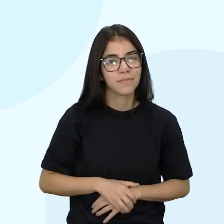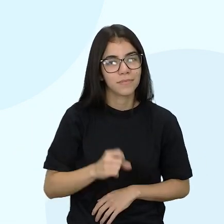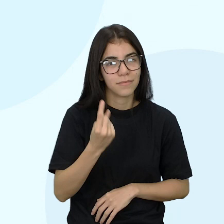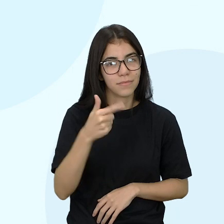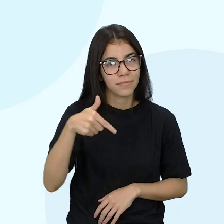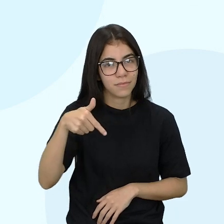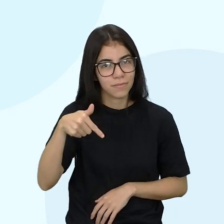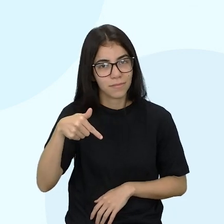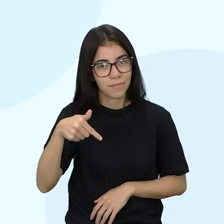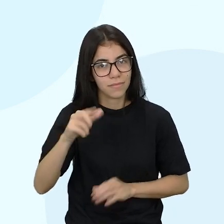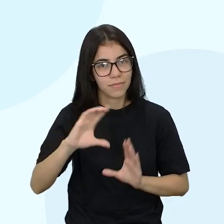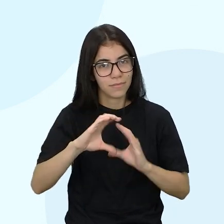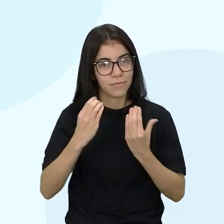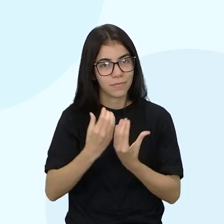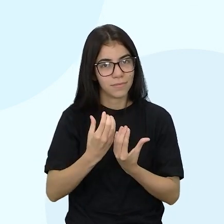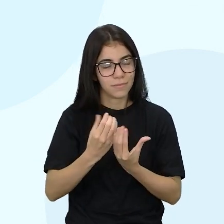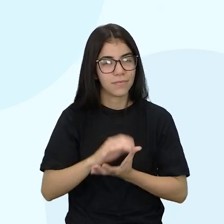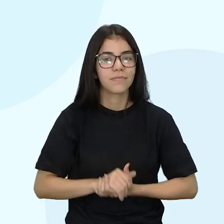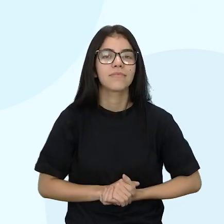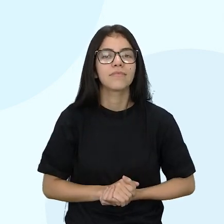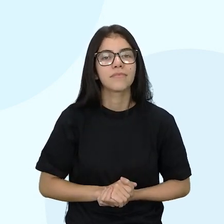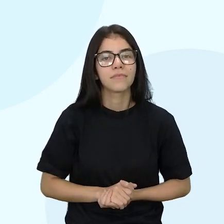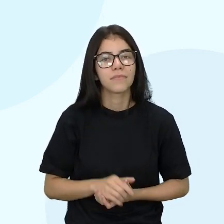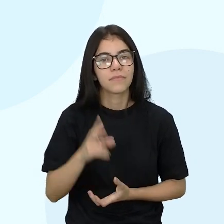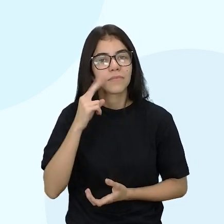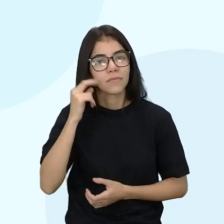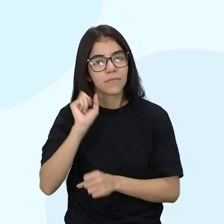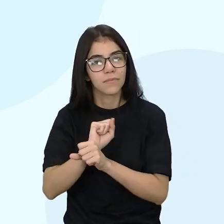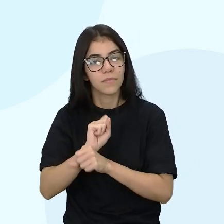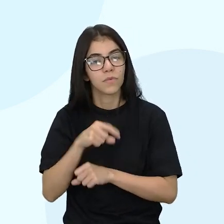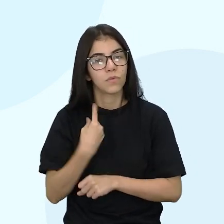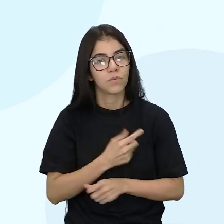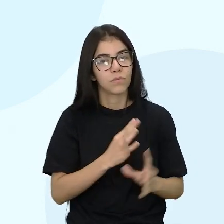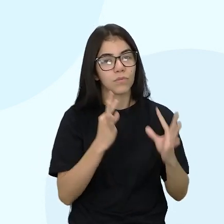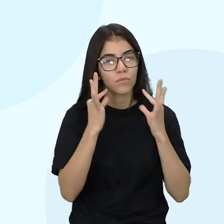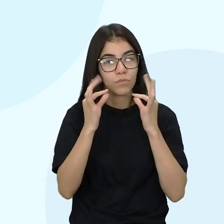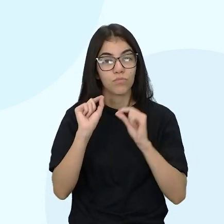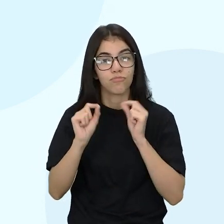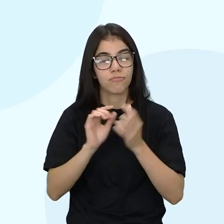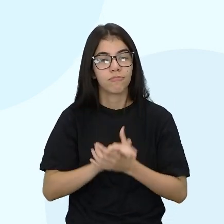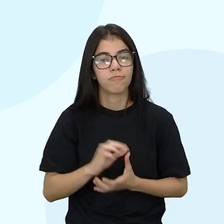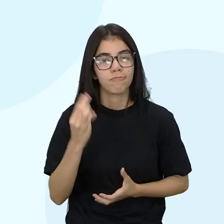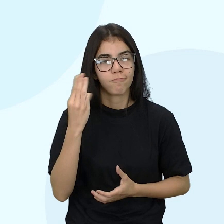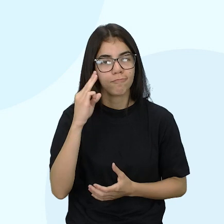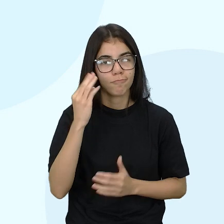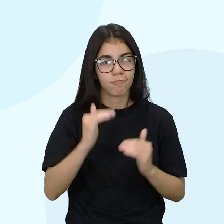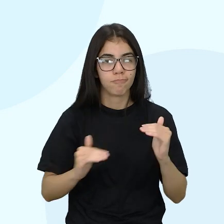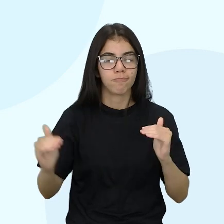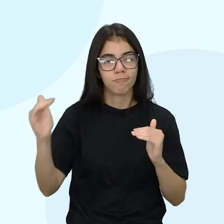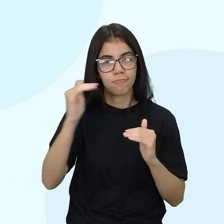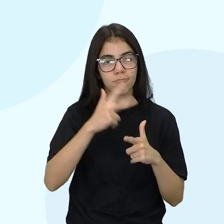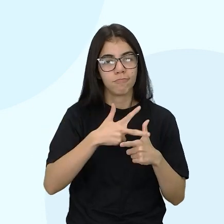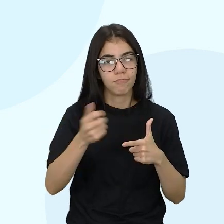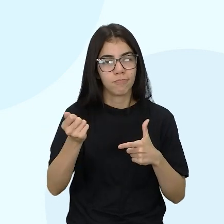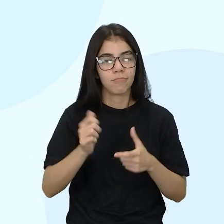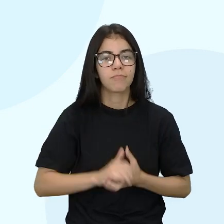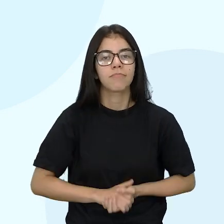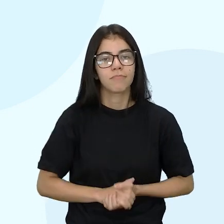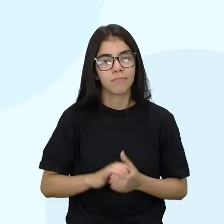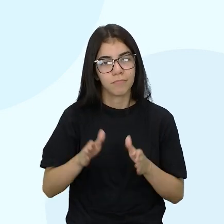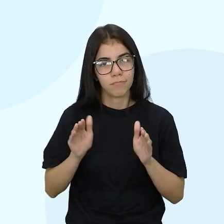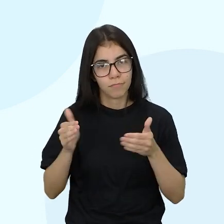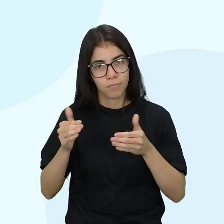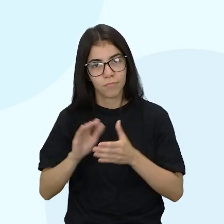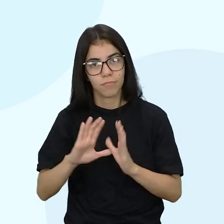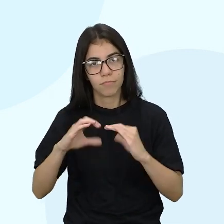17 comunidades quilombolas. Então a gente consegue perceber aí Maranhão com a maior concentração de